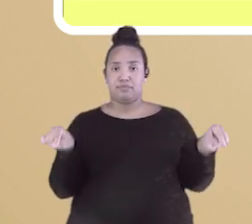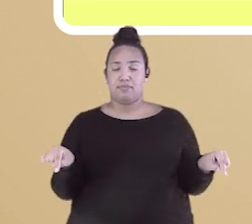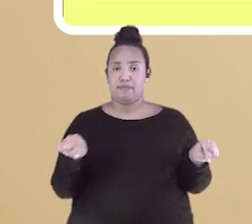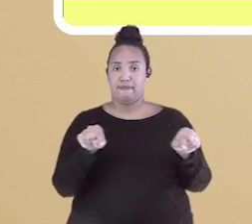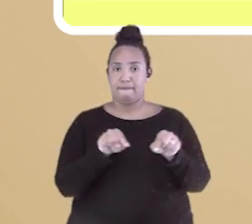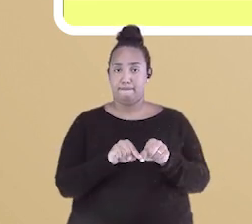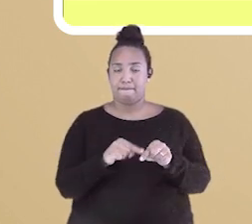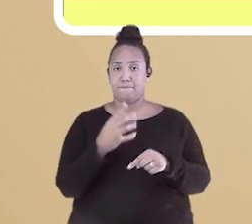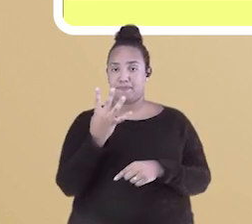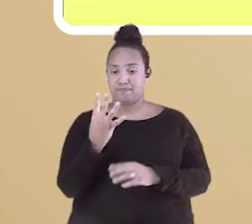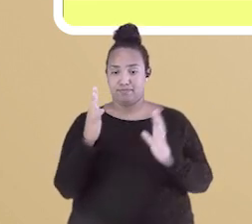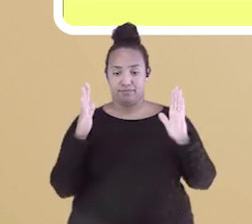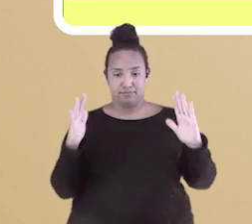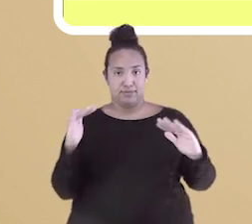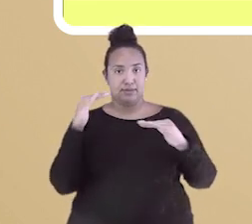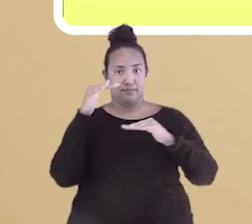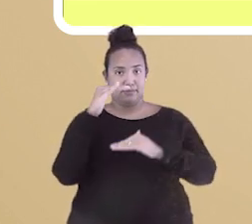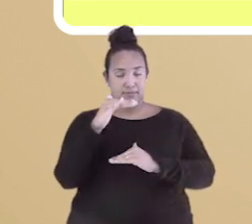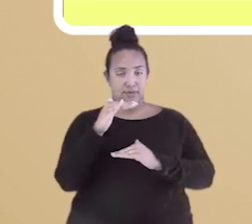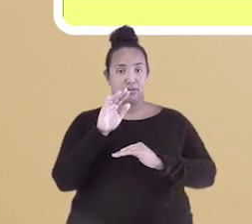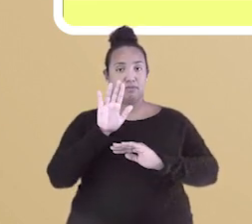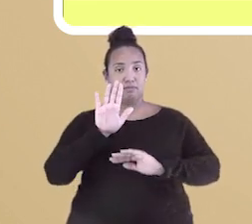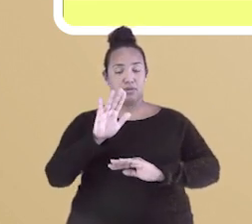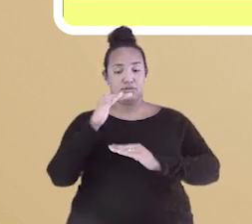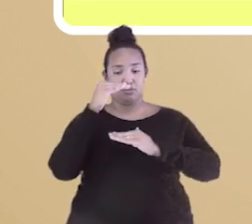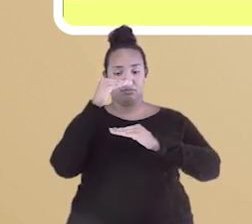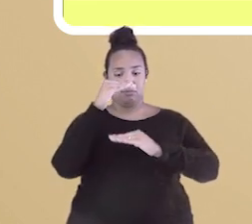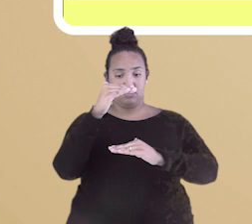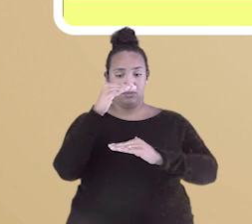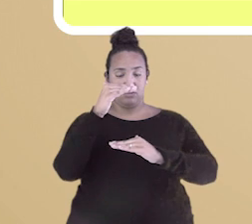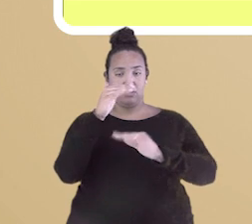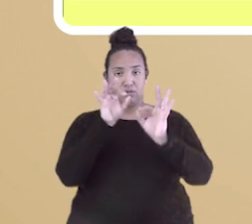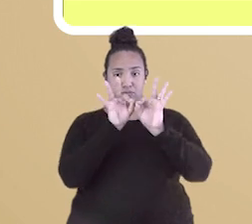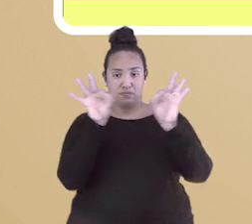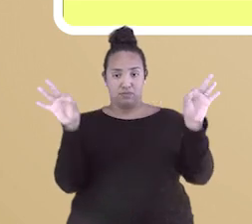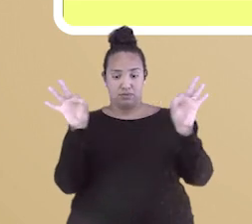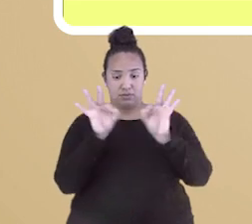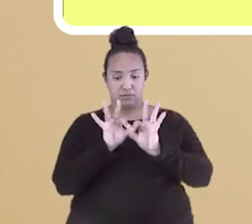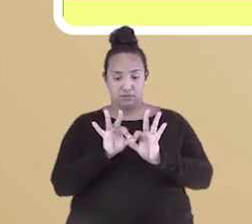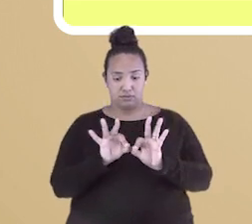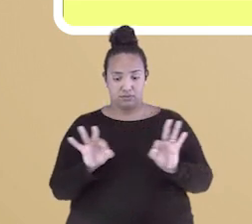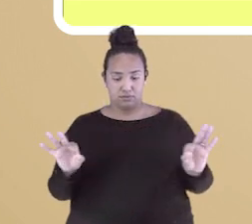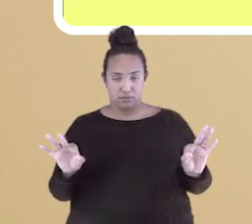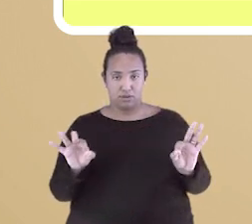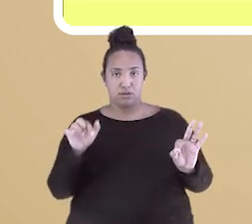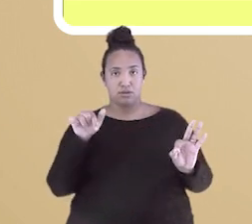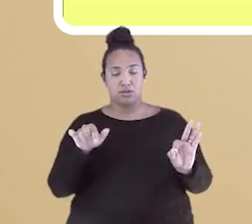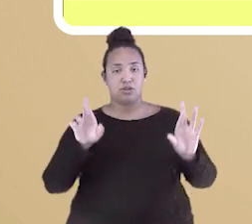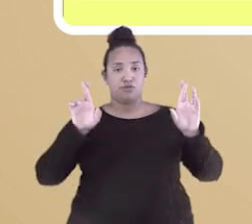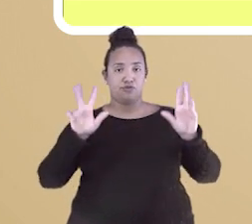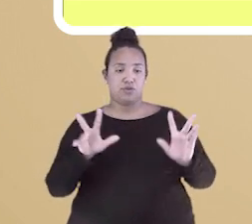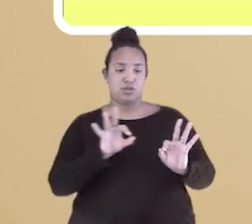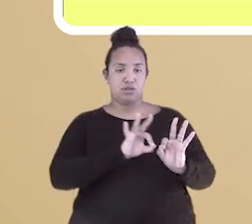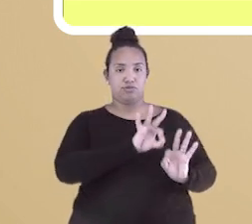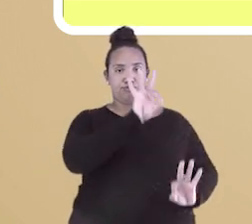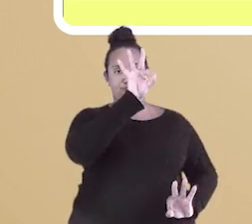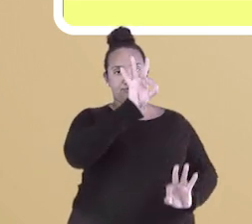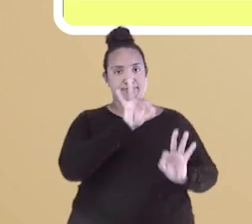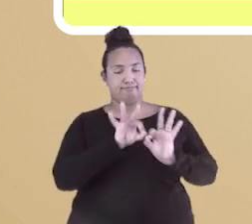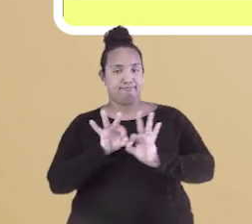lados retos. Os 2 lados da largura são diferentes dos 2 lados do